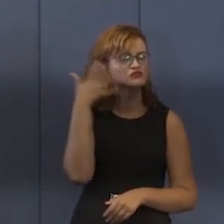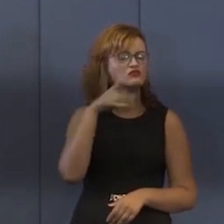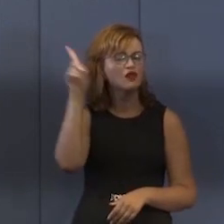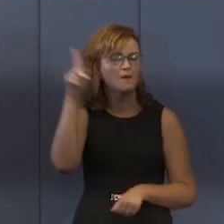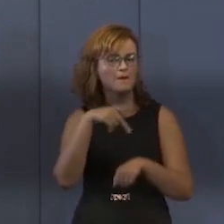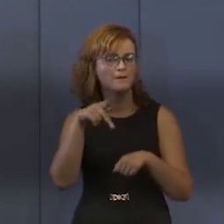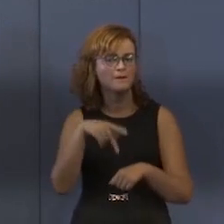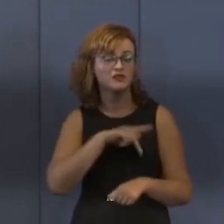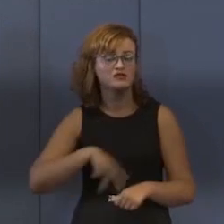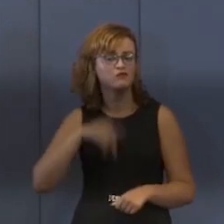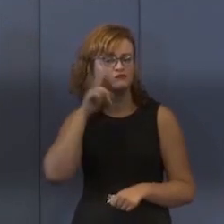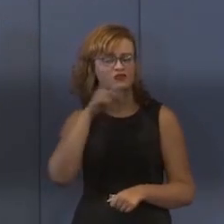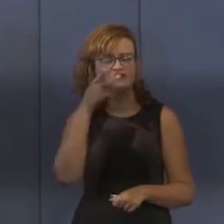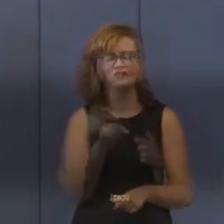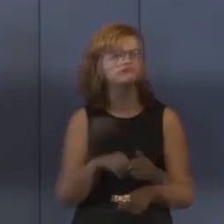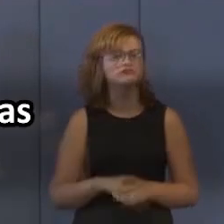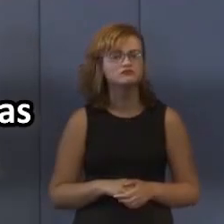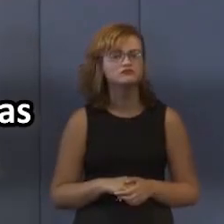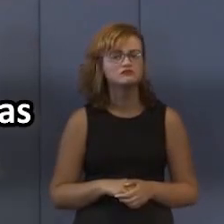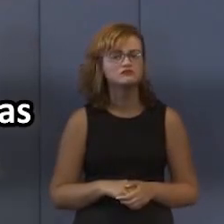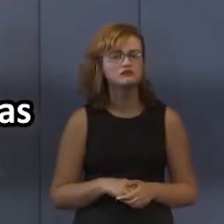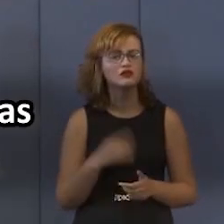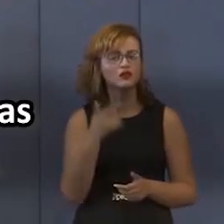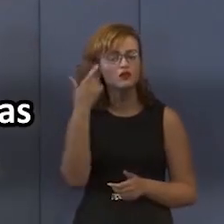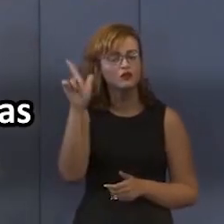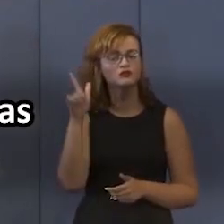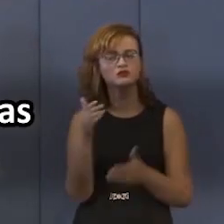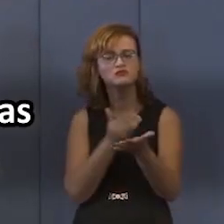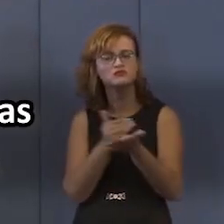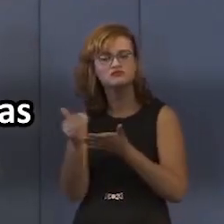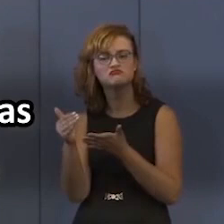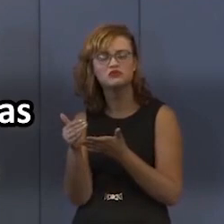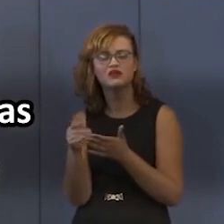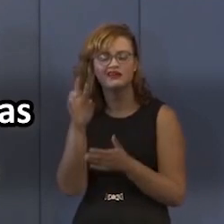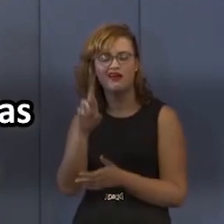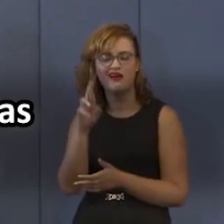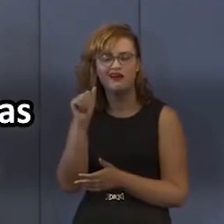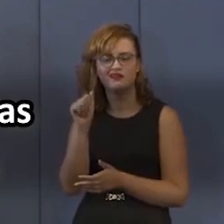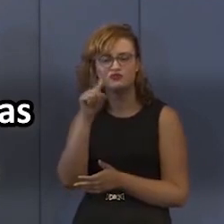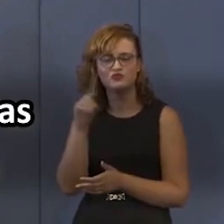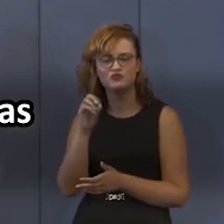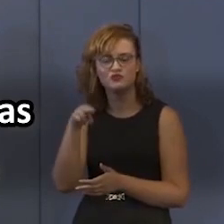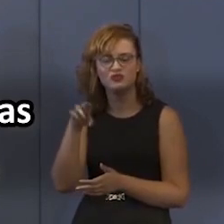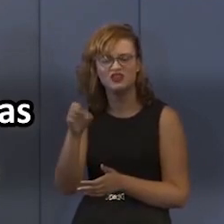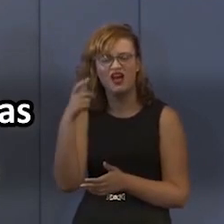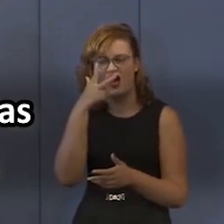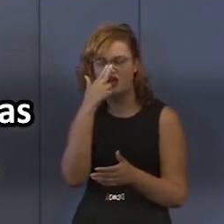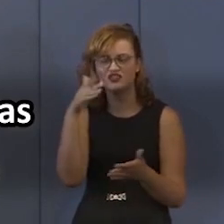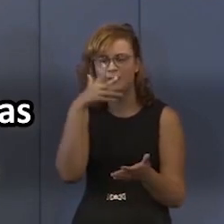falando da nova ordem mundial. E outra tendência que o Razony identifica como imperialista